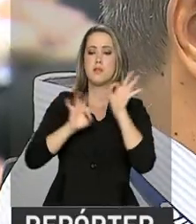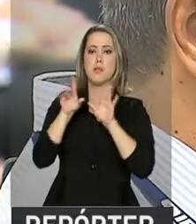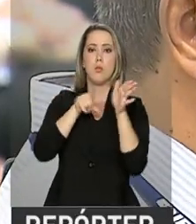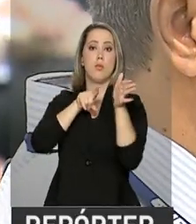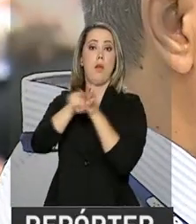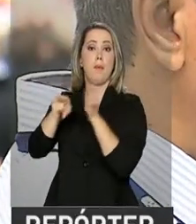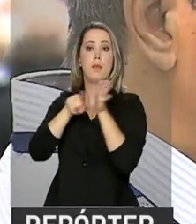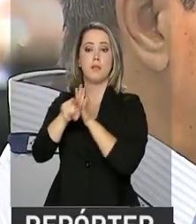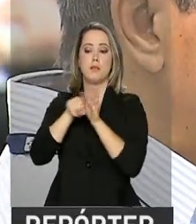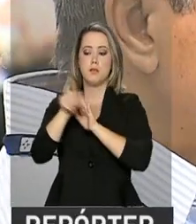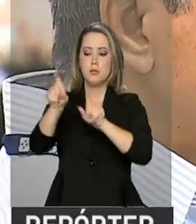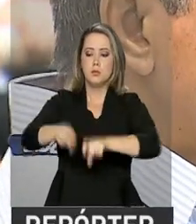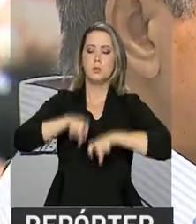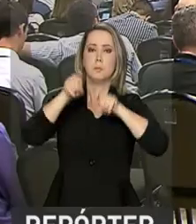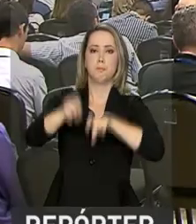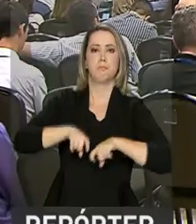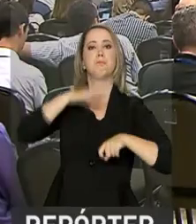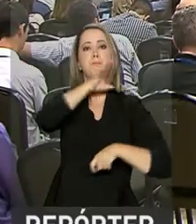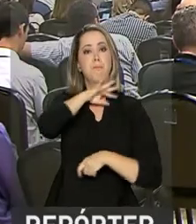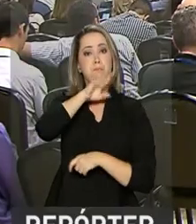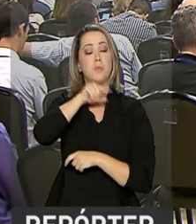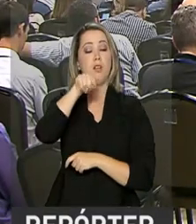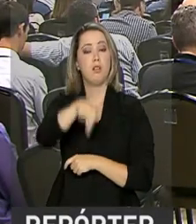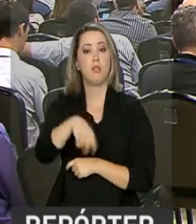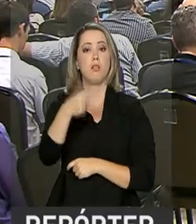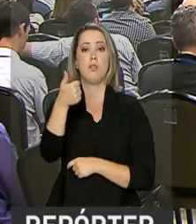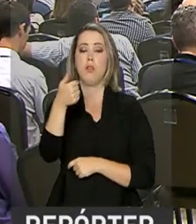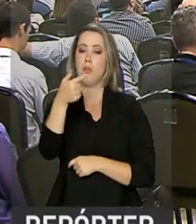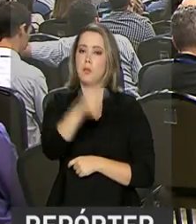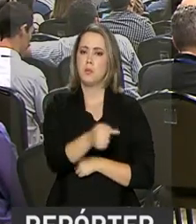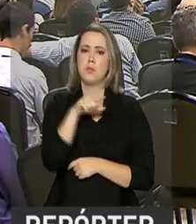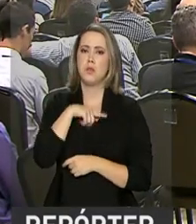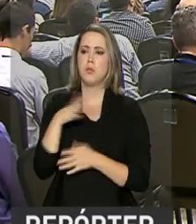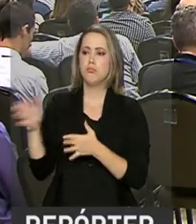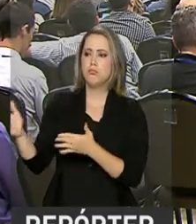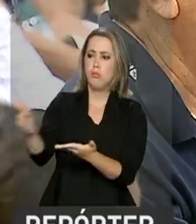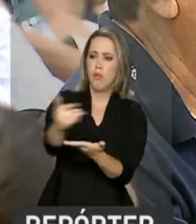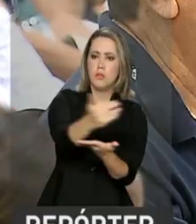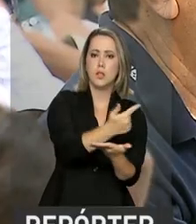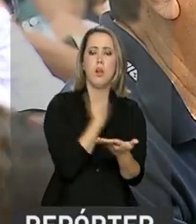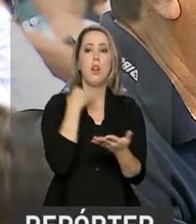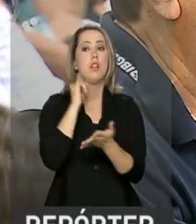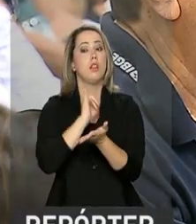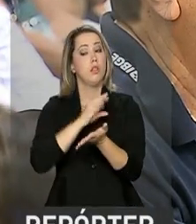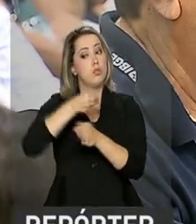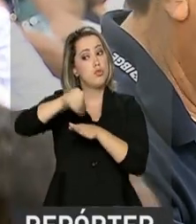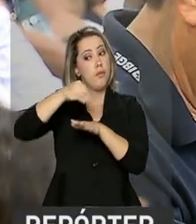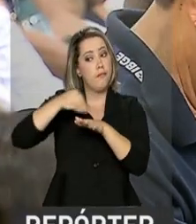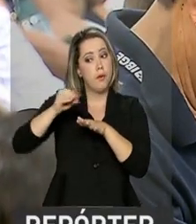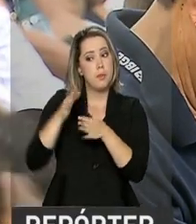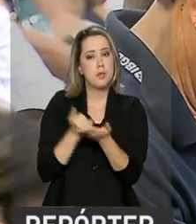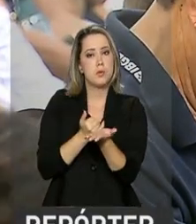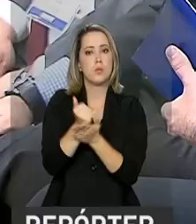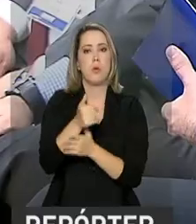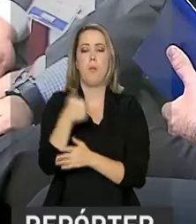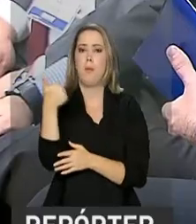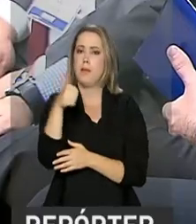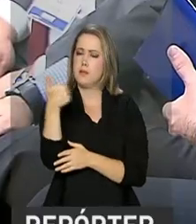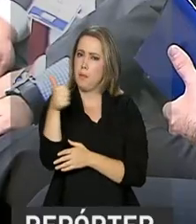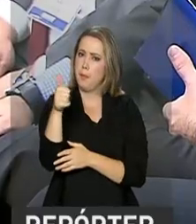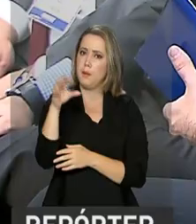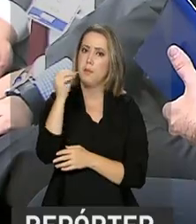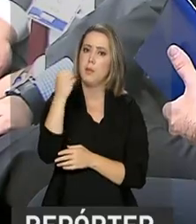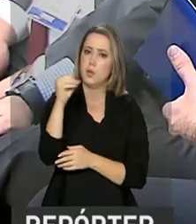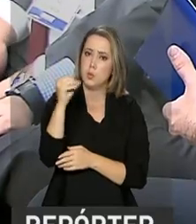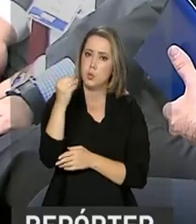Agropecuário 2017. A coleta de informações para a base de dados começa em 1º de outubro. O